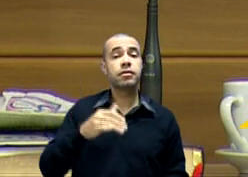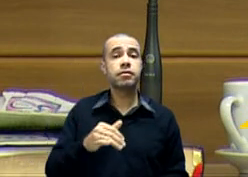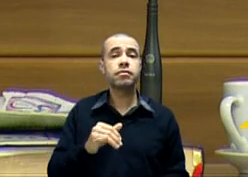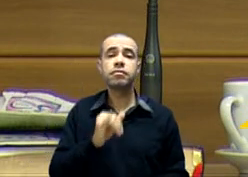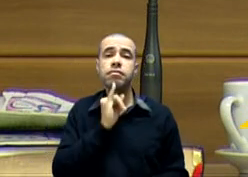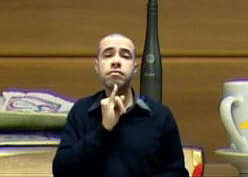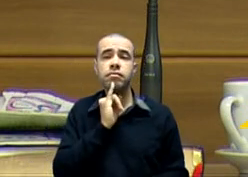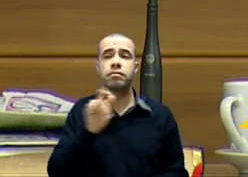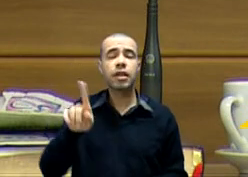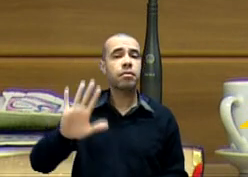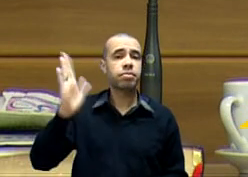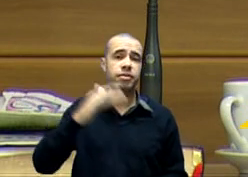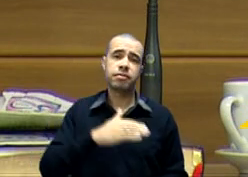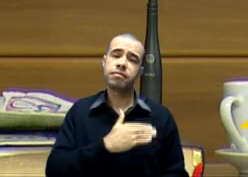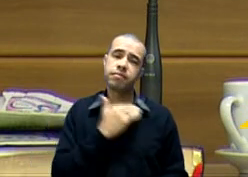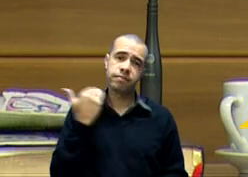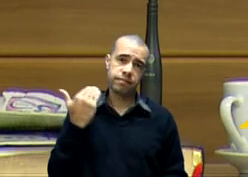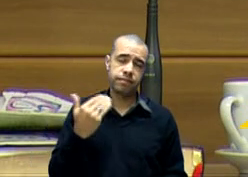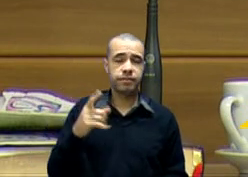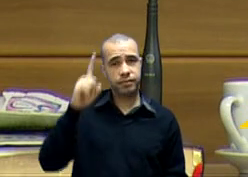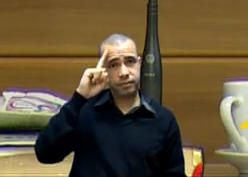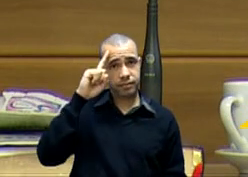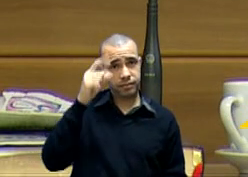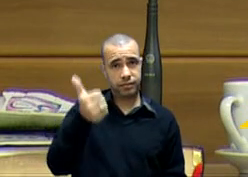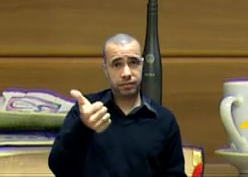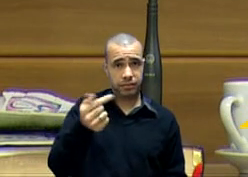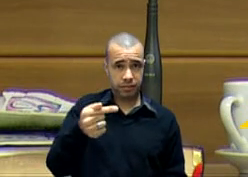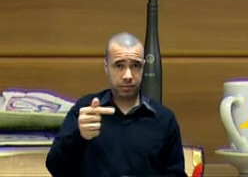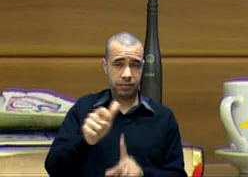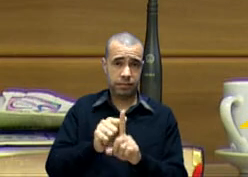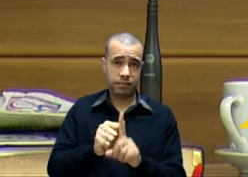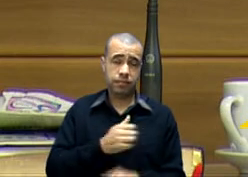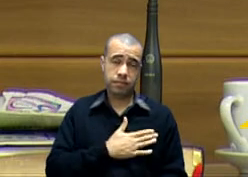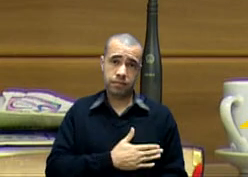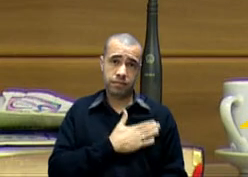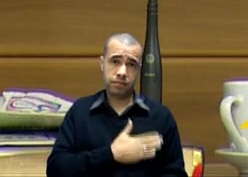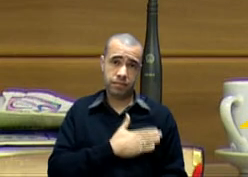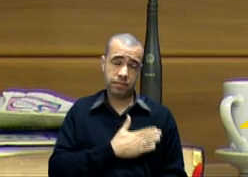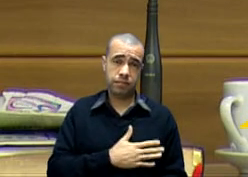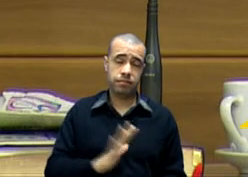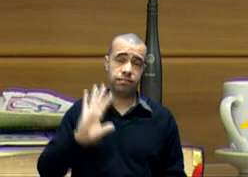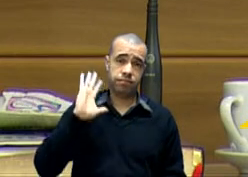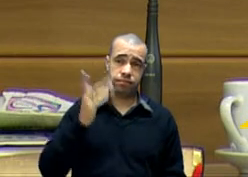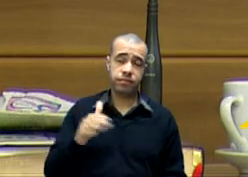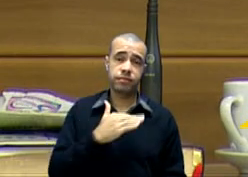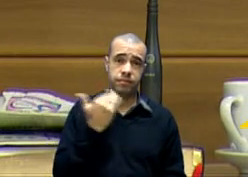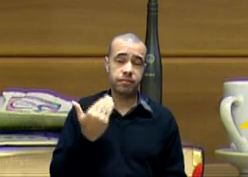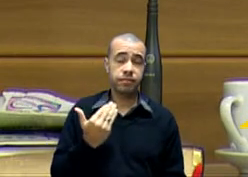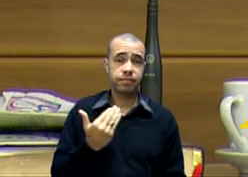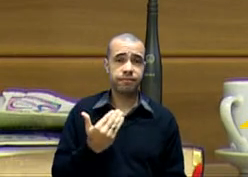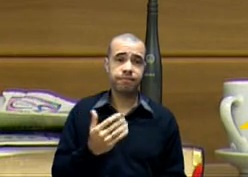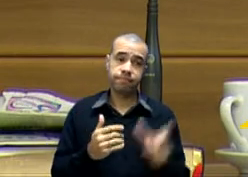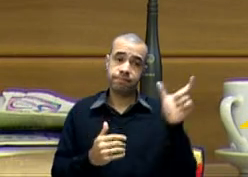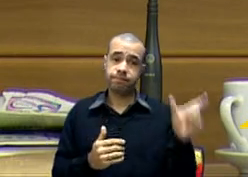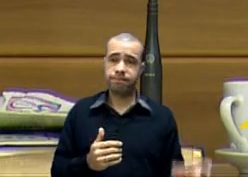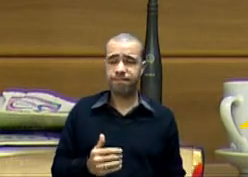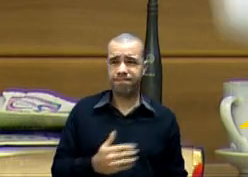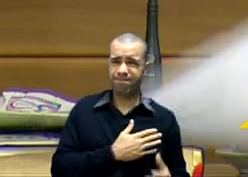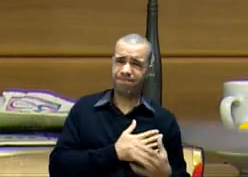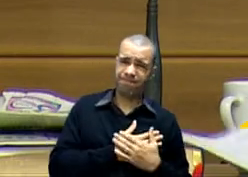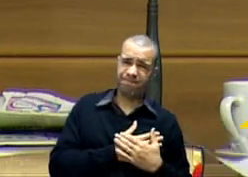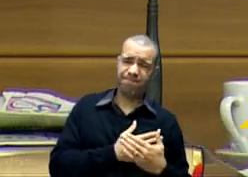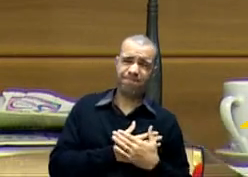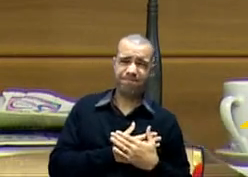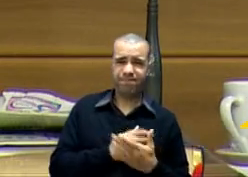17 de agosto de 2019, próximo passado. Quem assina é o vereador Fernando Dini, a quem